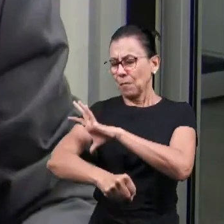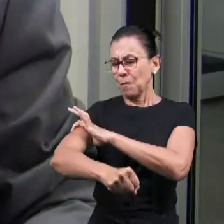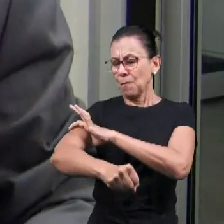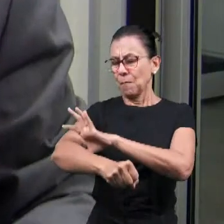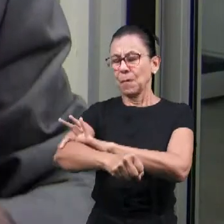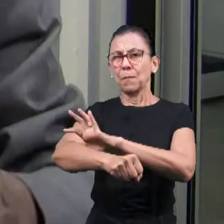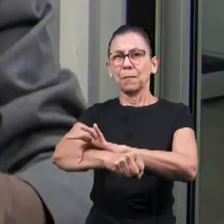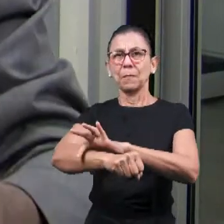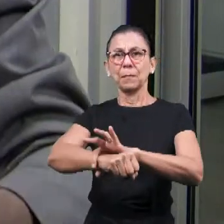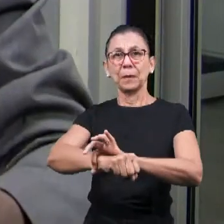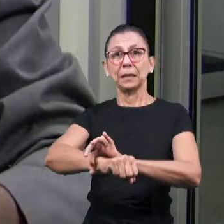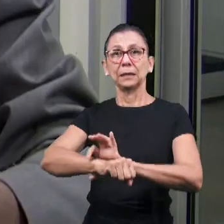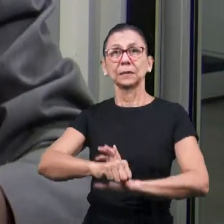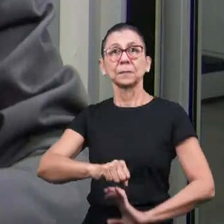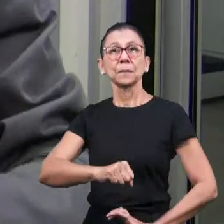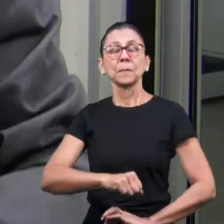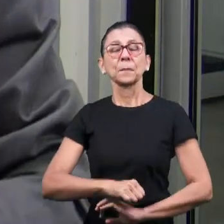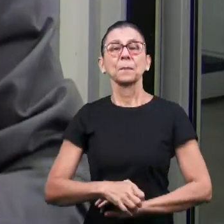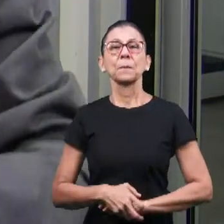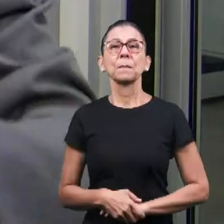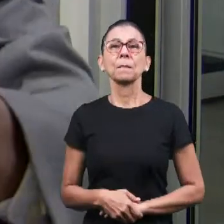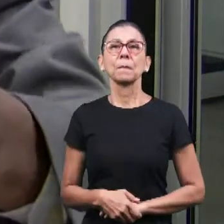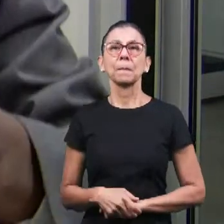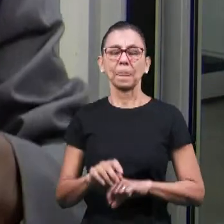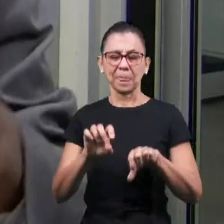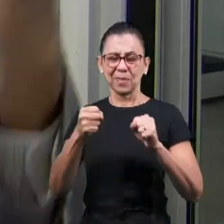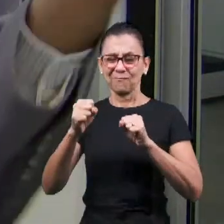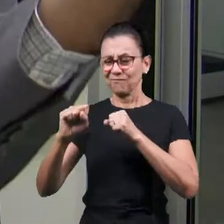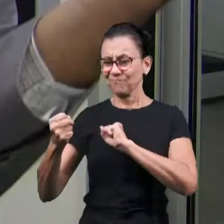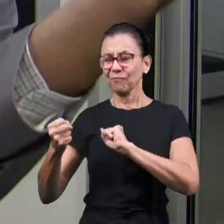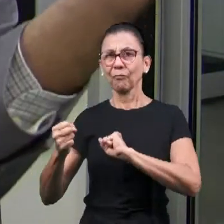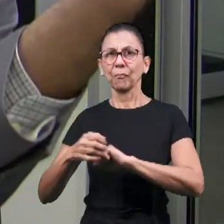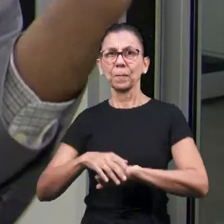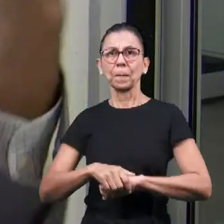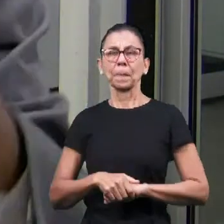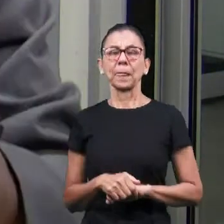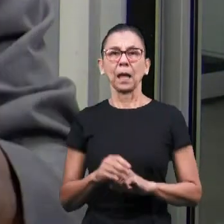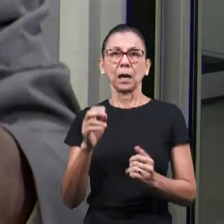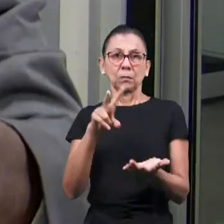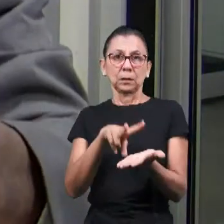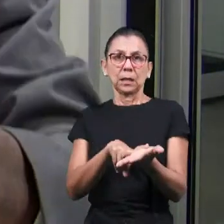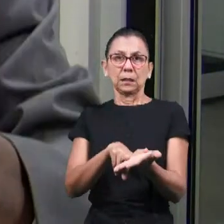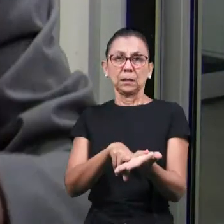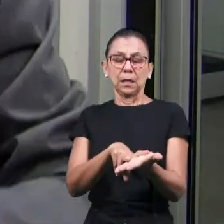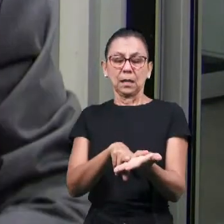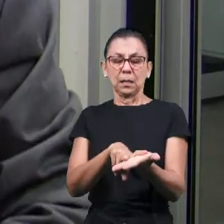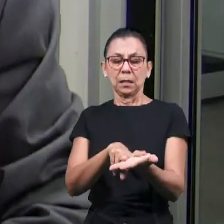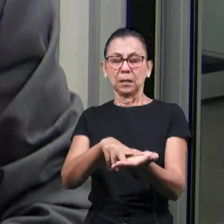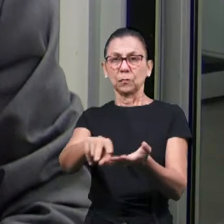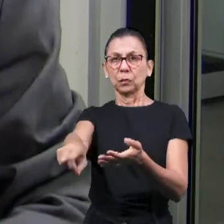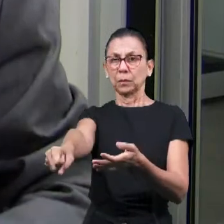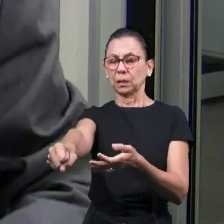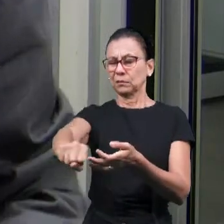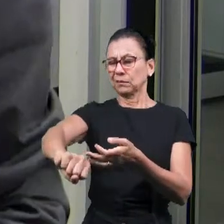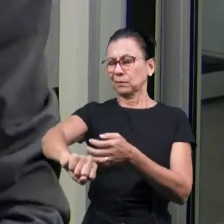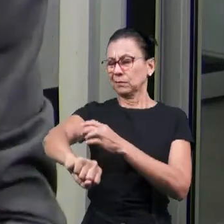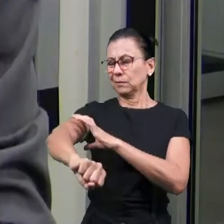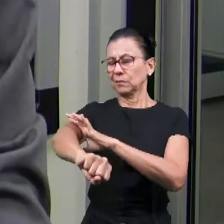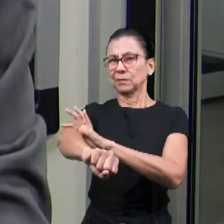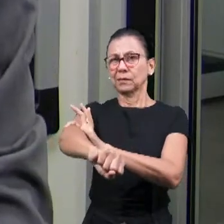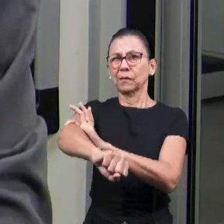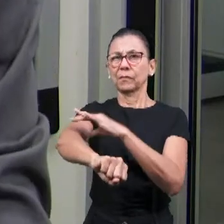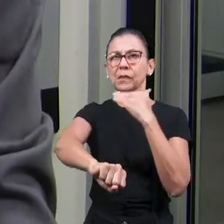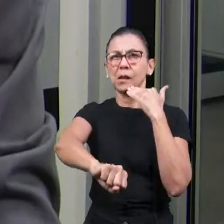Vila Rubim. Isso. Aí o médico mandou eu deitar, o braço torto, ele mandou eu deitar na maca. Mandou